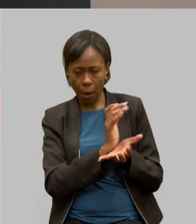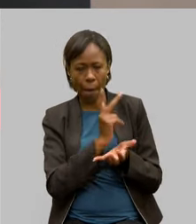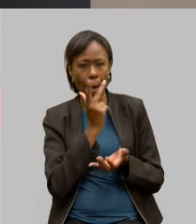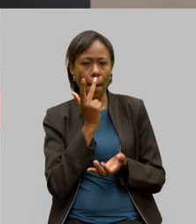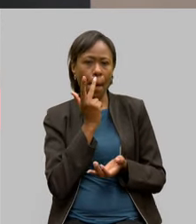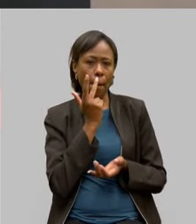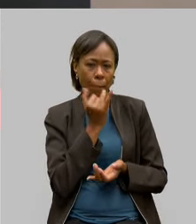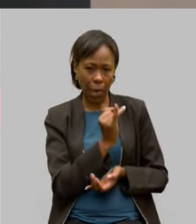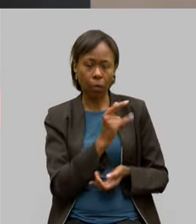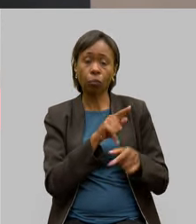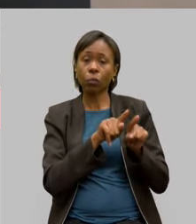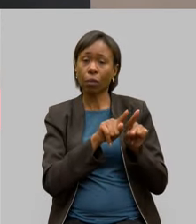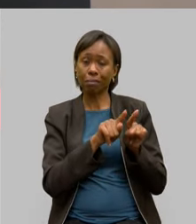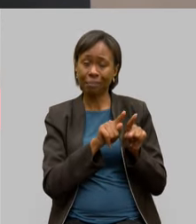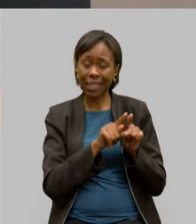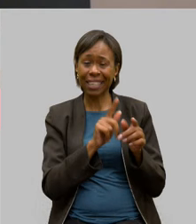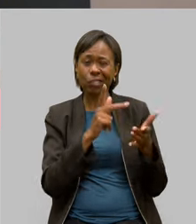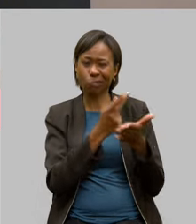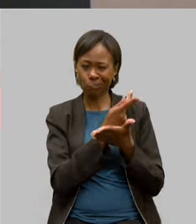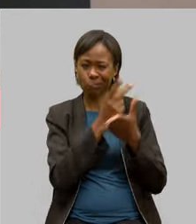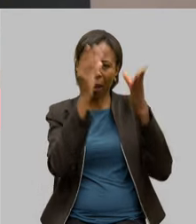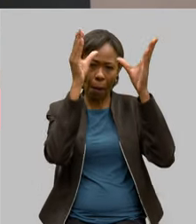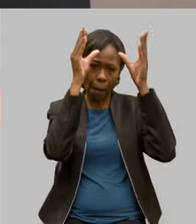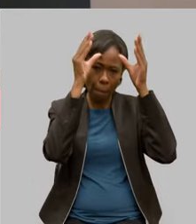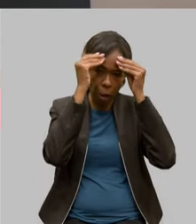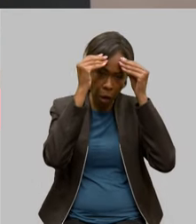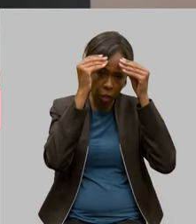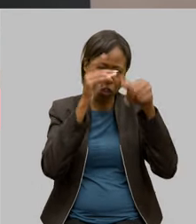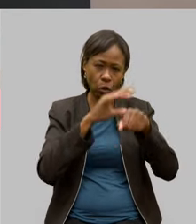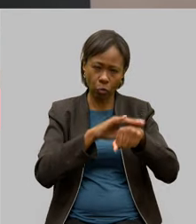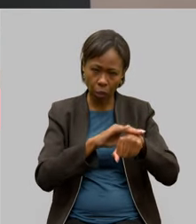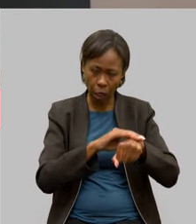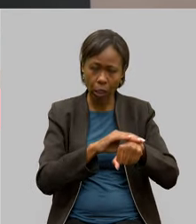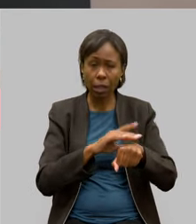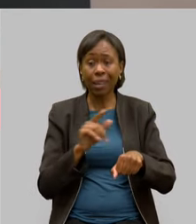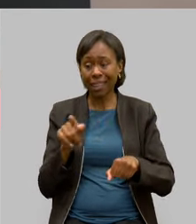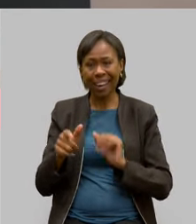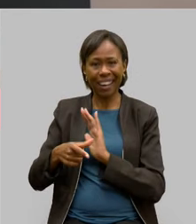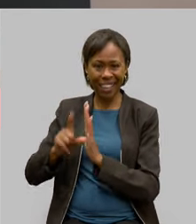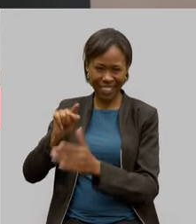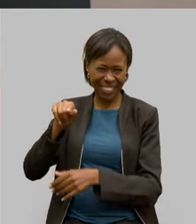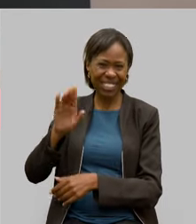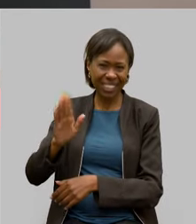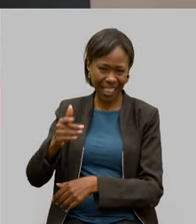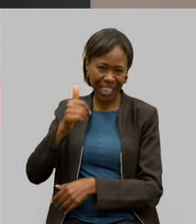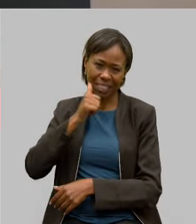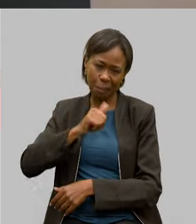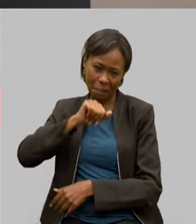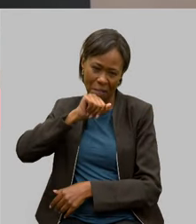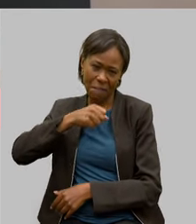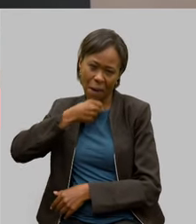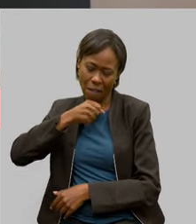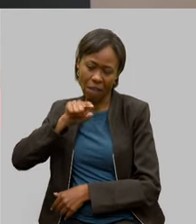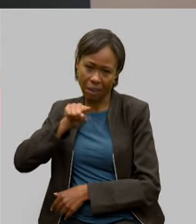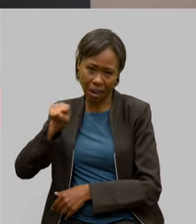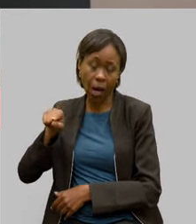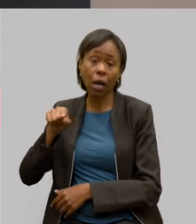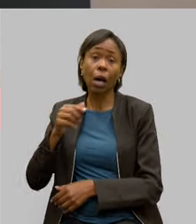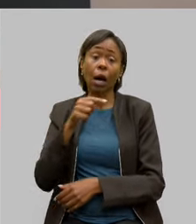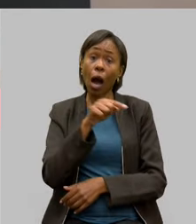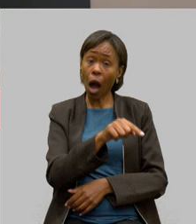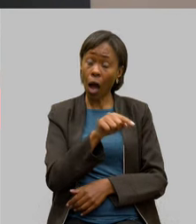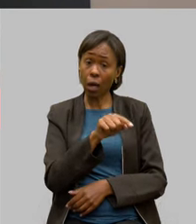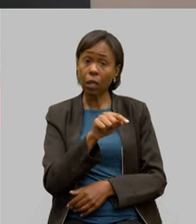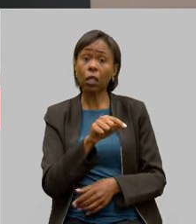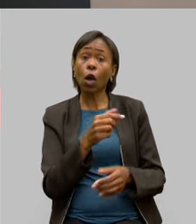começaram a desenvolver sintomas de Alzheimer e a gente já tinha vivenciado tudo isso eh inicialmente os meus avós começaram a tomar remédio